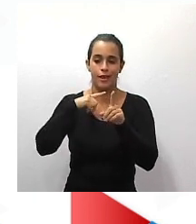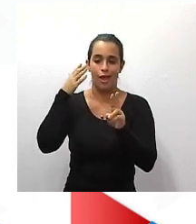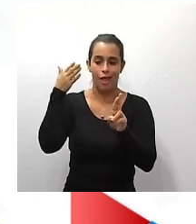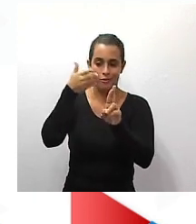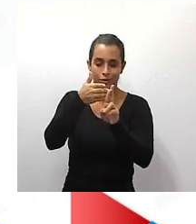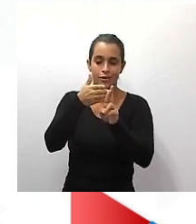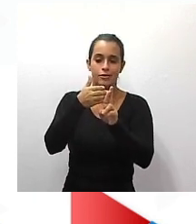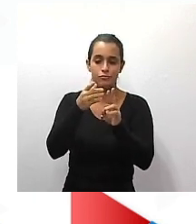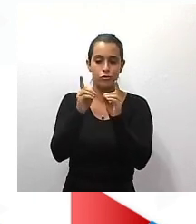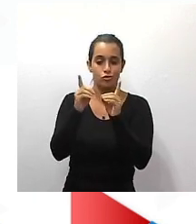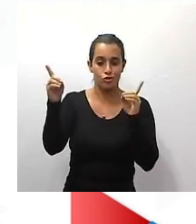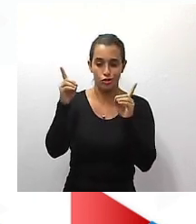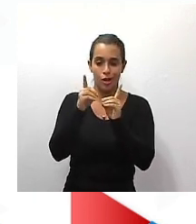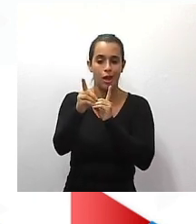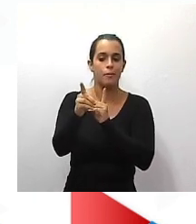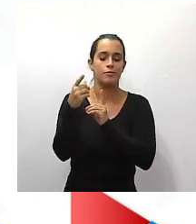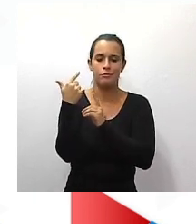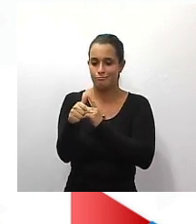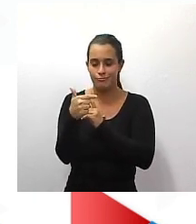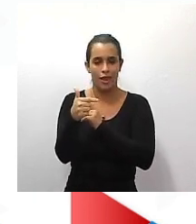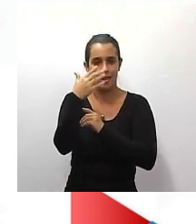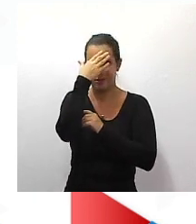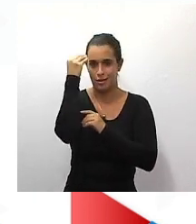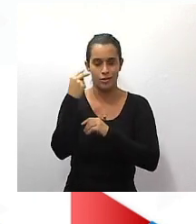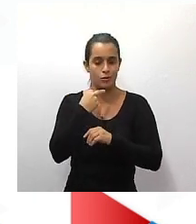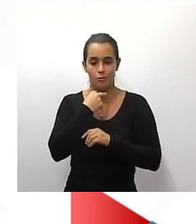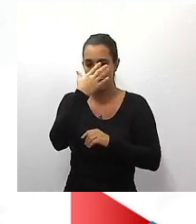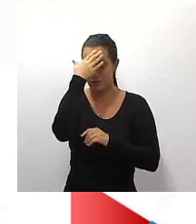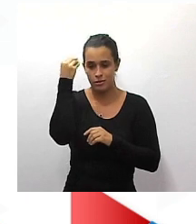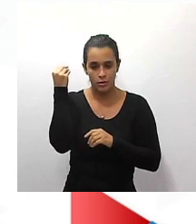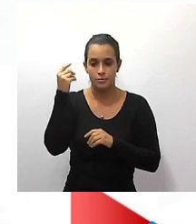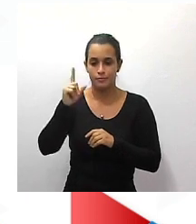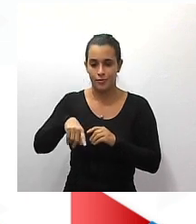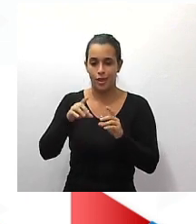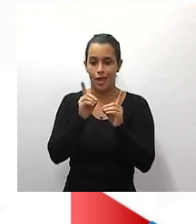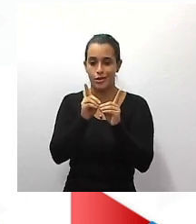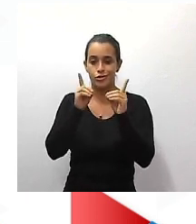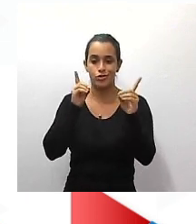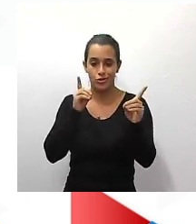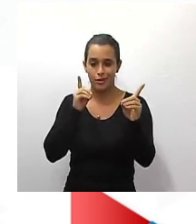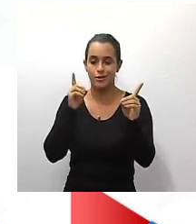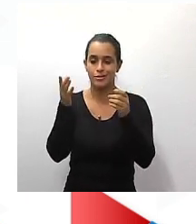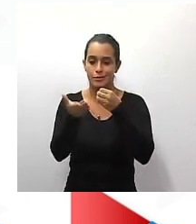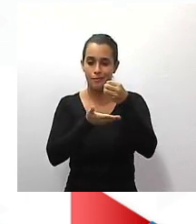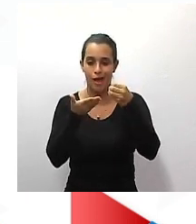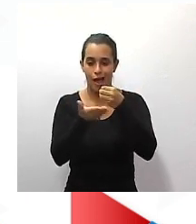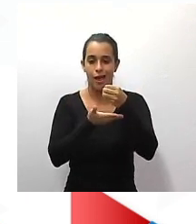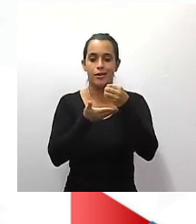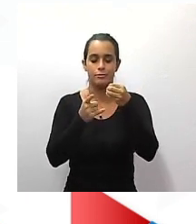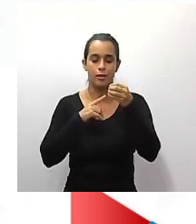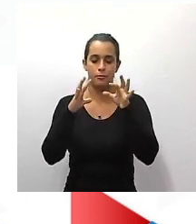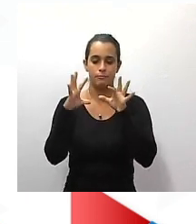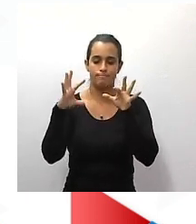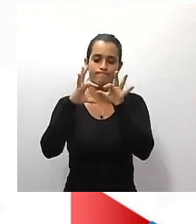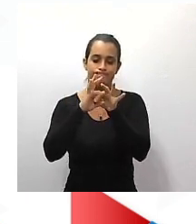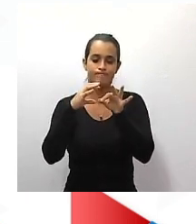quadrado vezes A, eu vou usar potenciação. O que é que a potenciação diz? Repete-se a base e